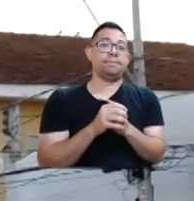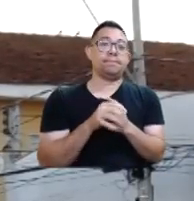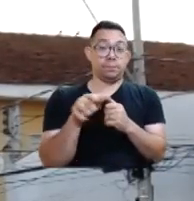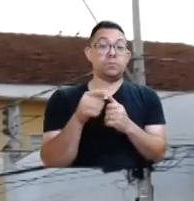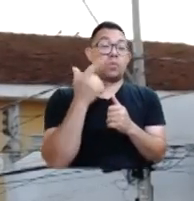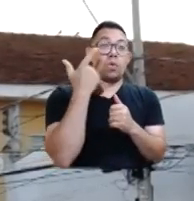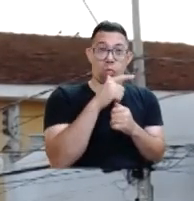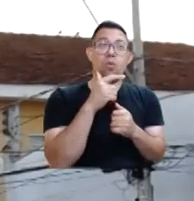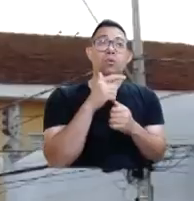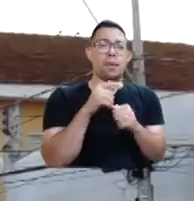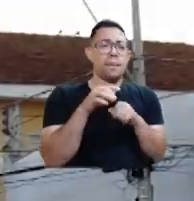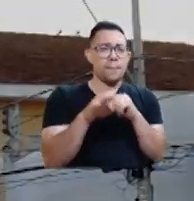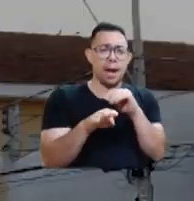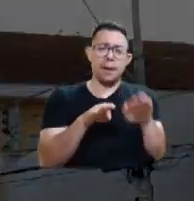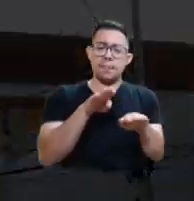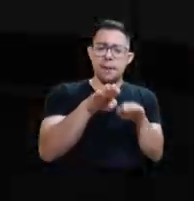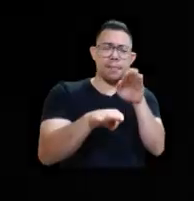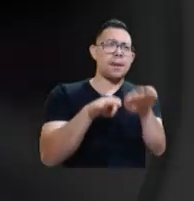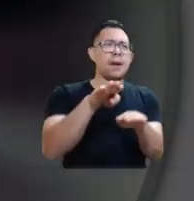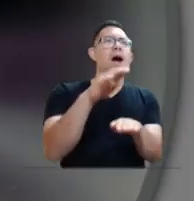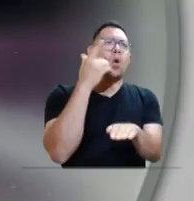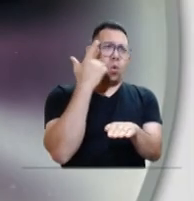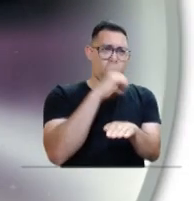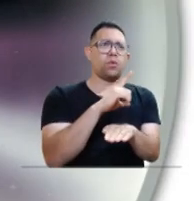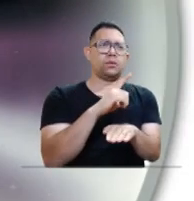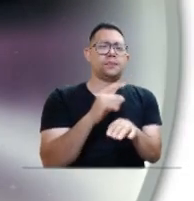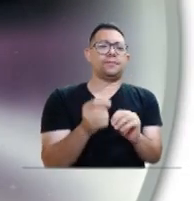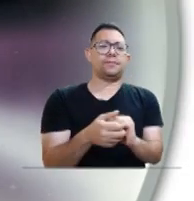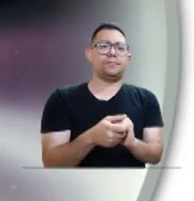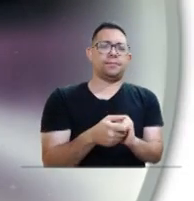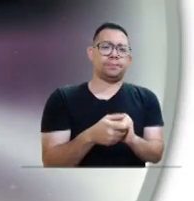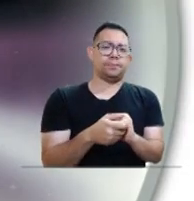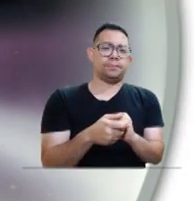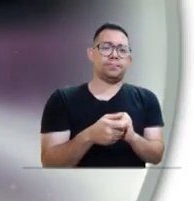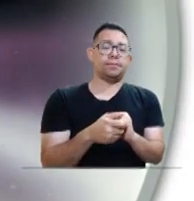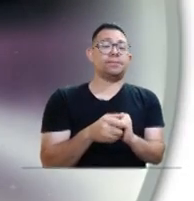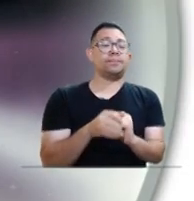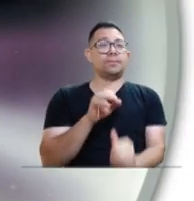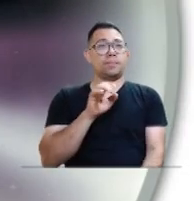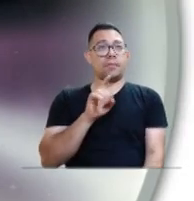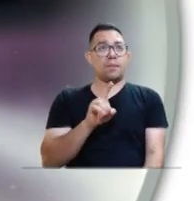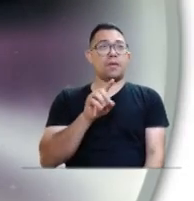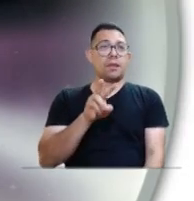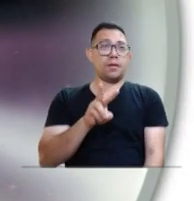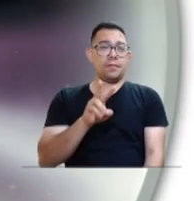uma dessas etapas ativamente. A tecnologia do DVD tinha uma